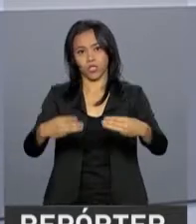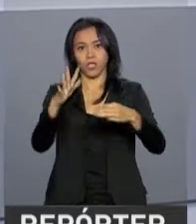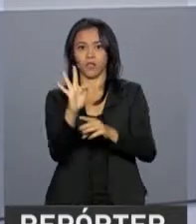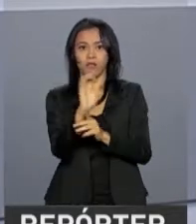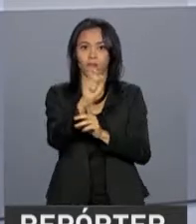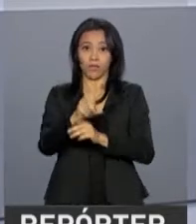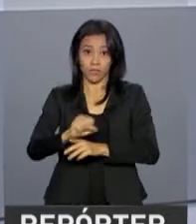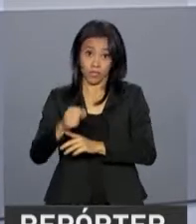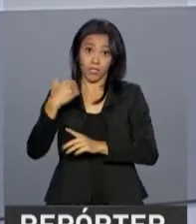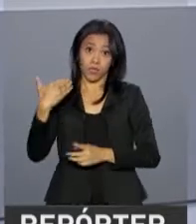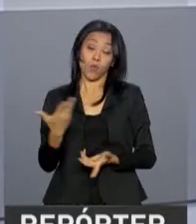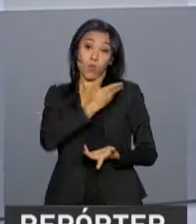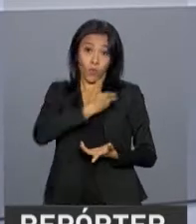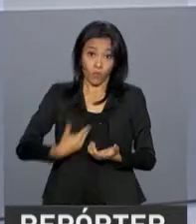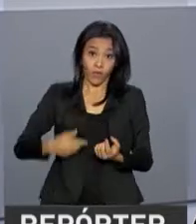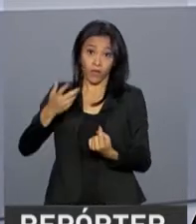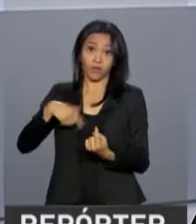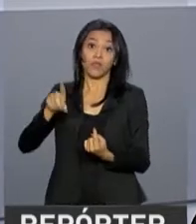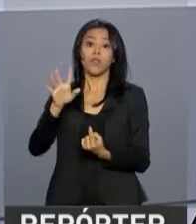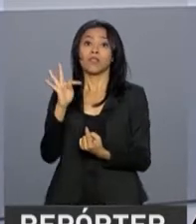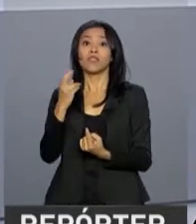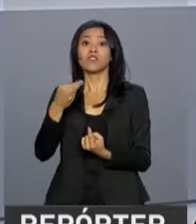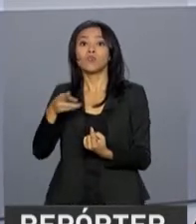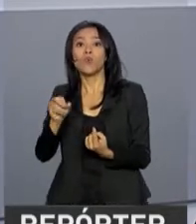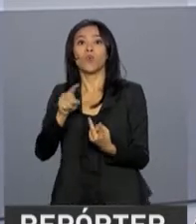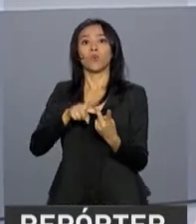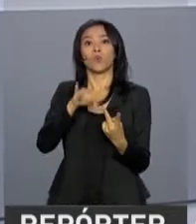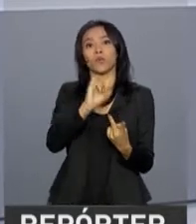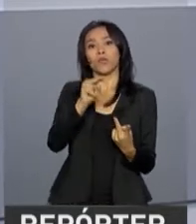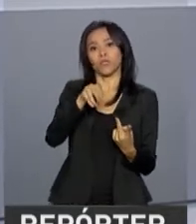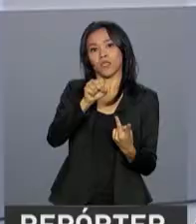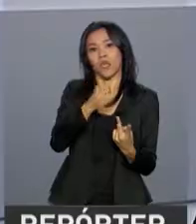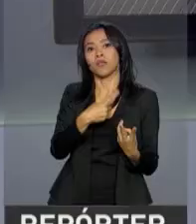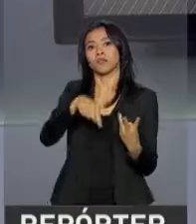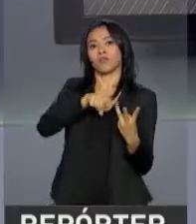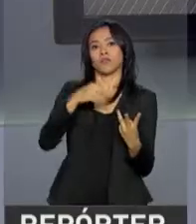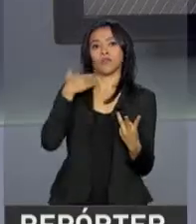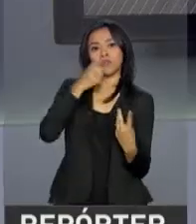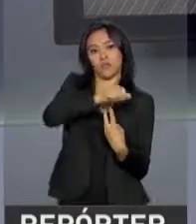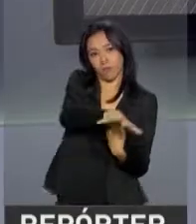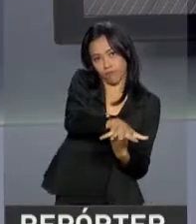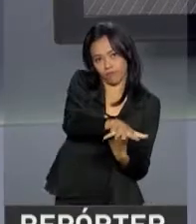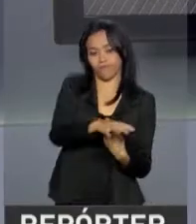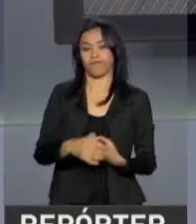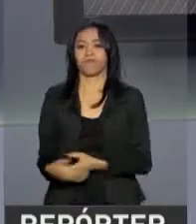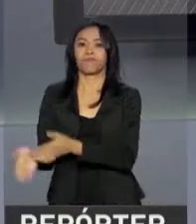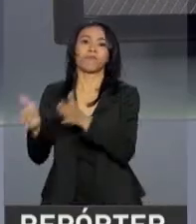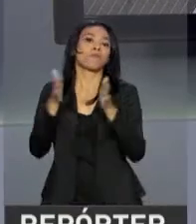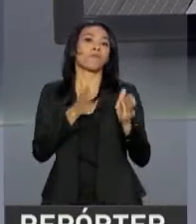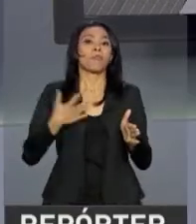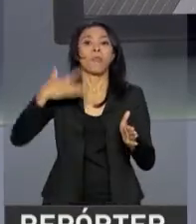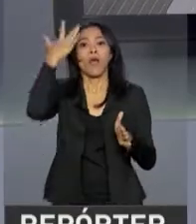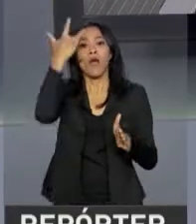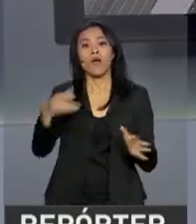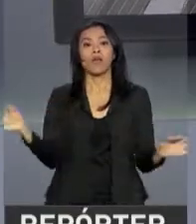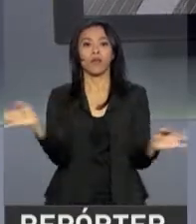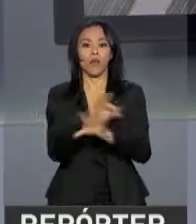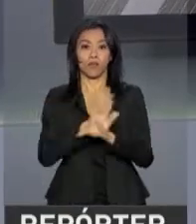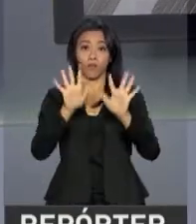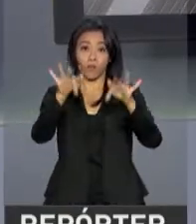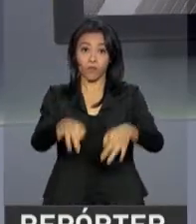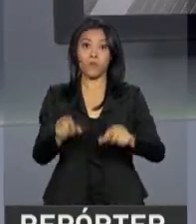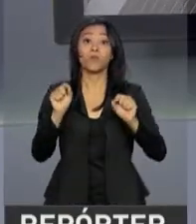central envolve o tesouro nacional a previdência eo banco central terminam amanhã as inscrições para os candidatos